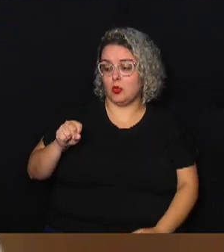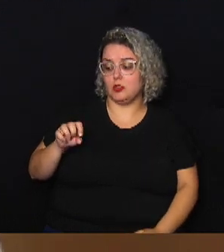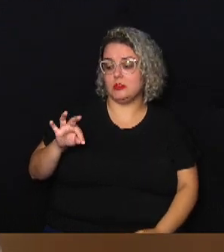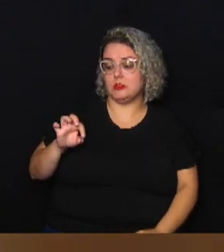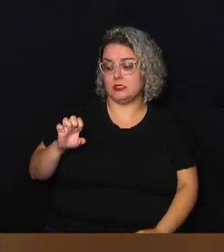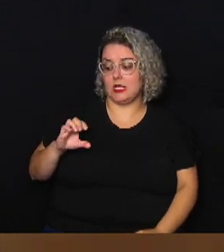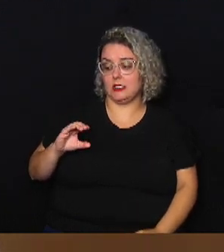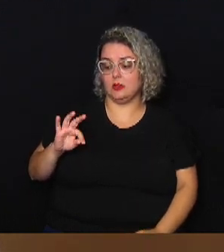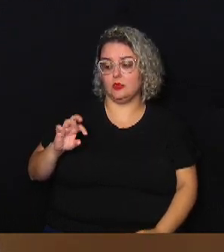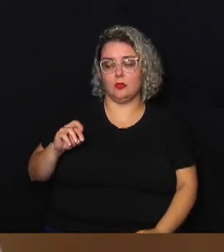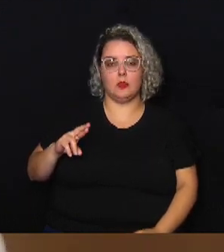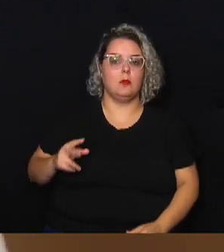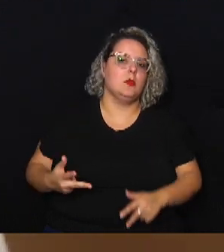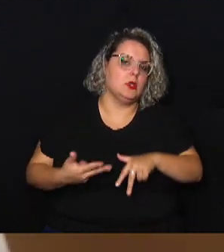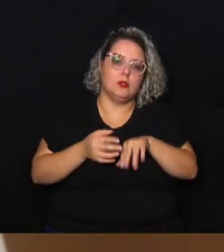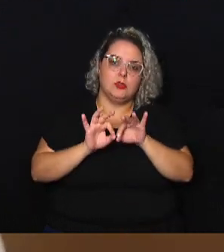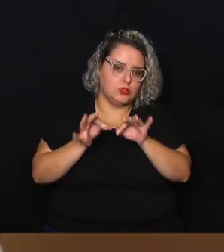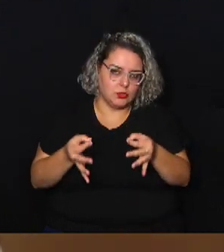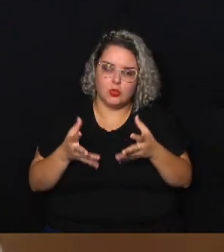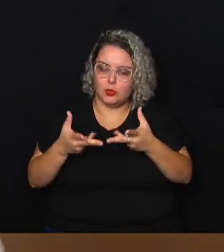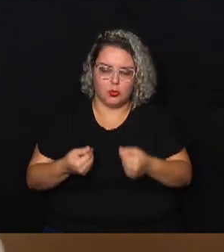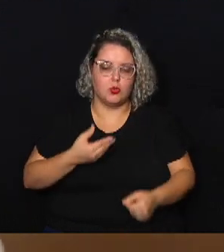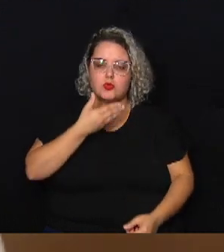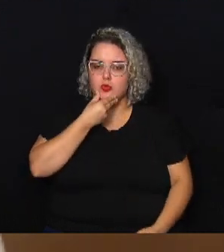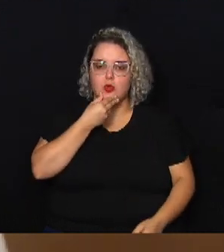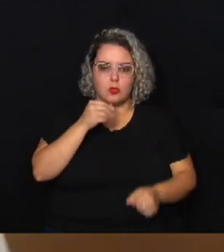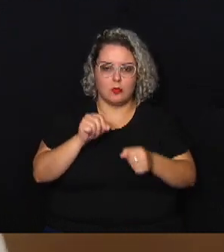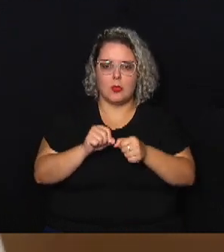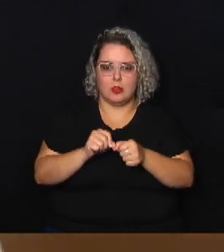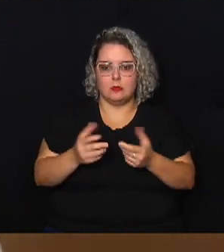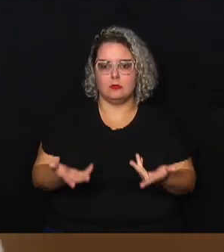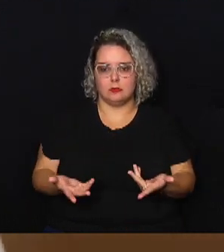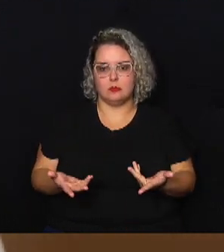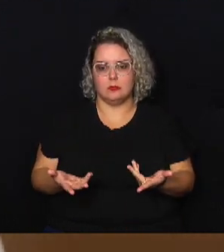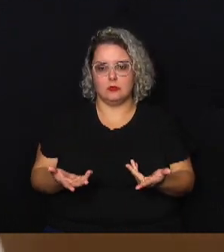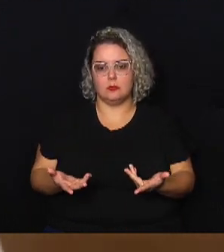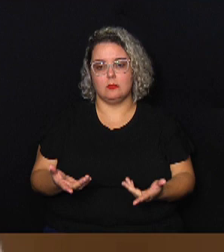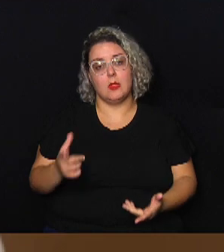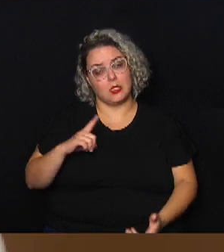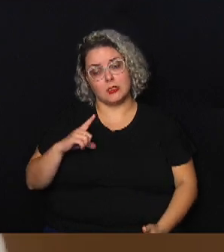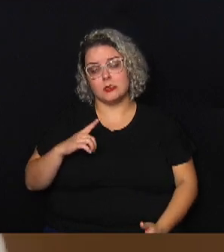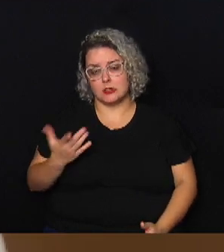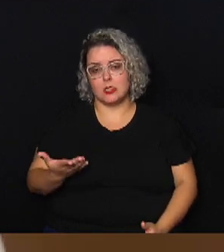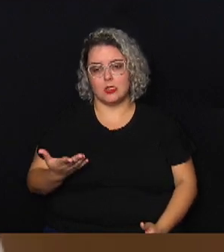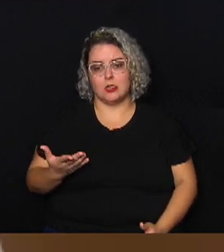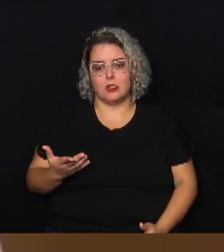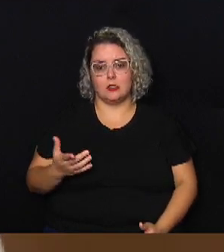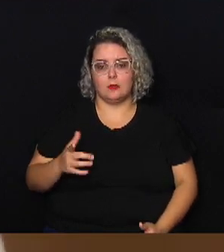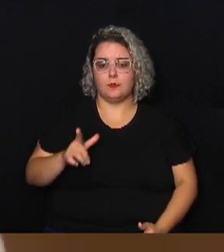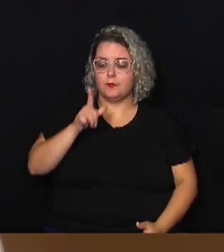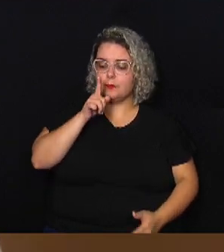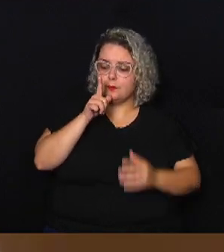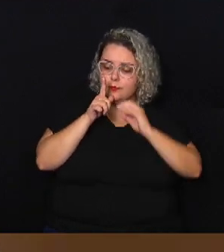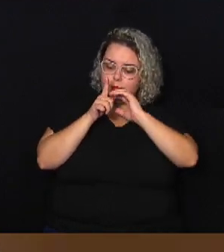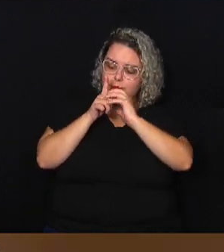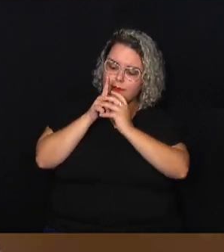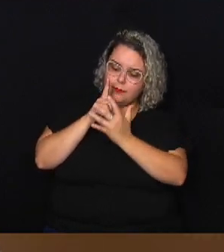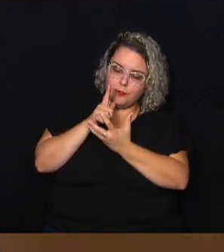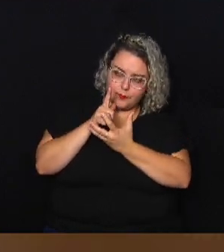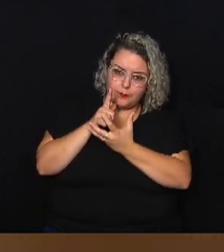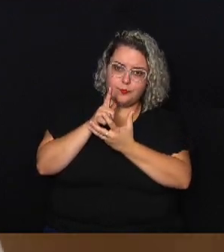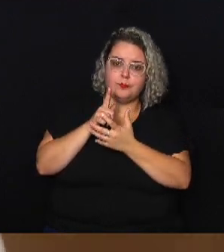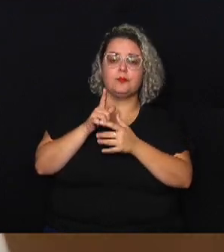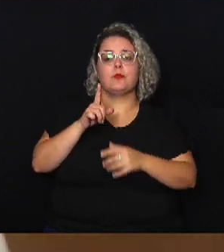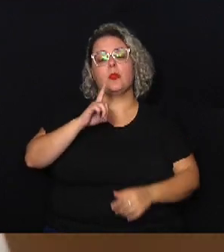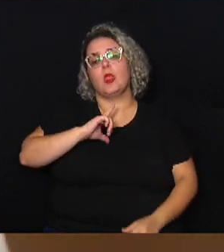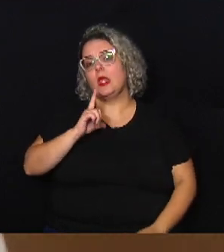simples, mas que todos os homens fazem. Mas tem, que nem eu disse, tem esse excesso de pele na região escrotal, tem